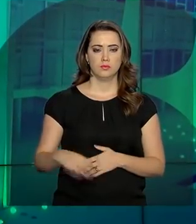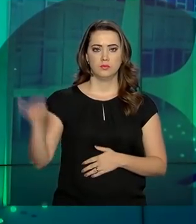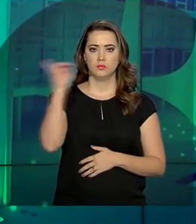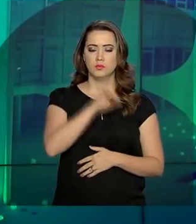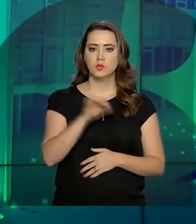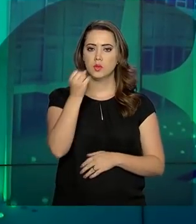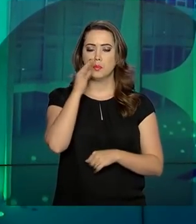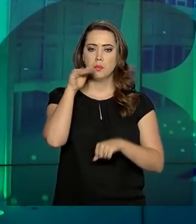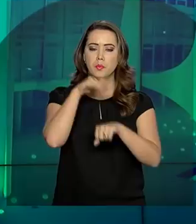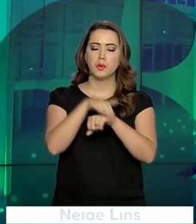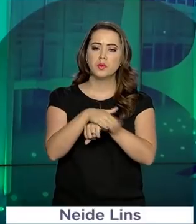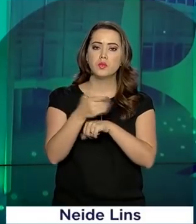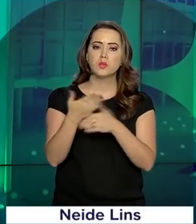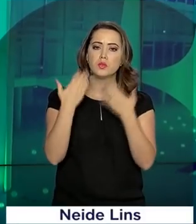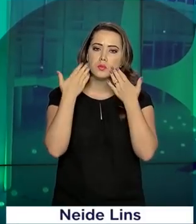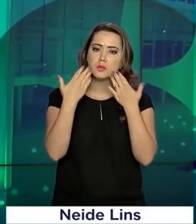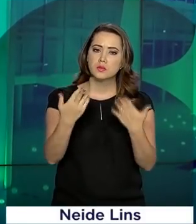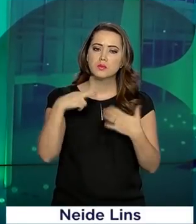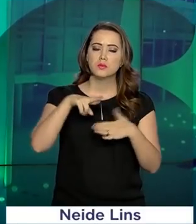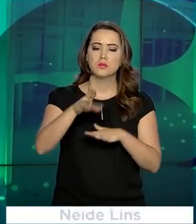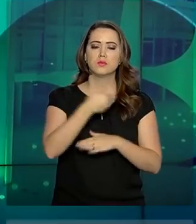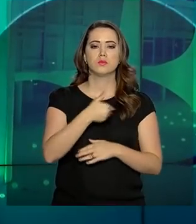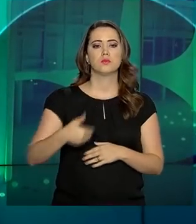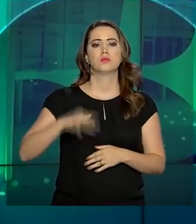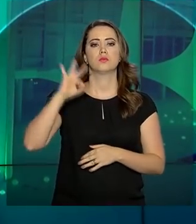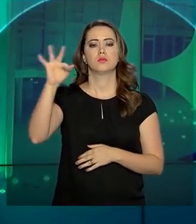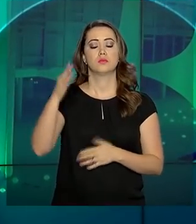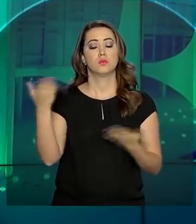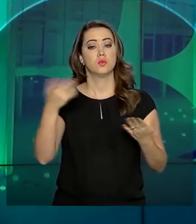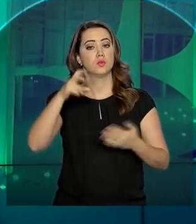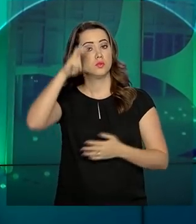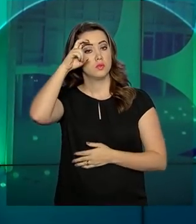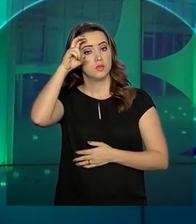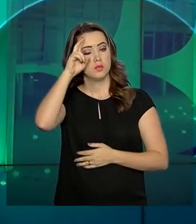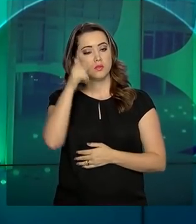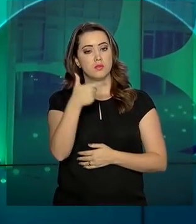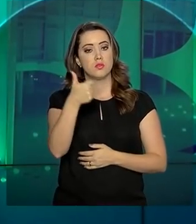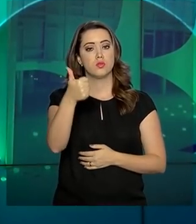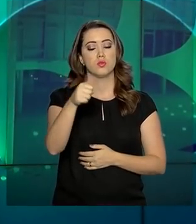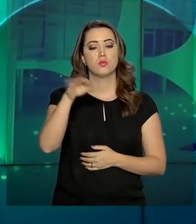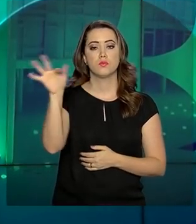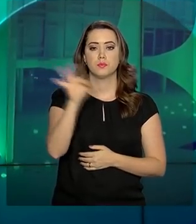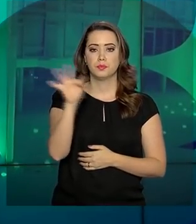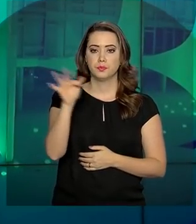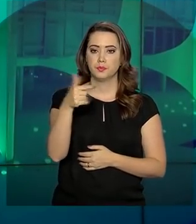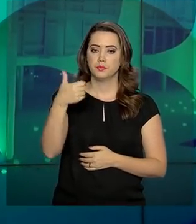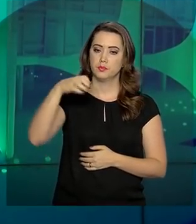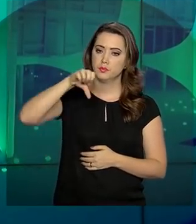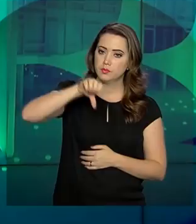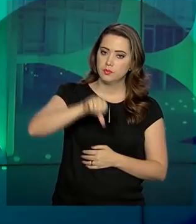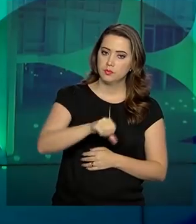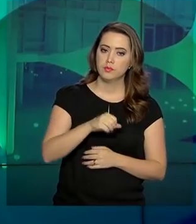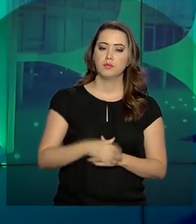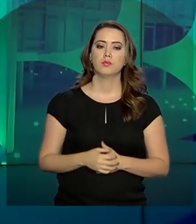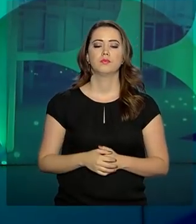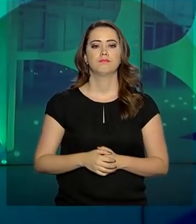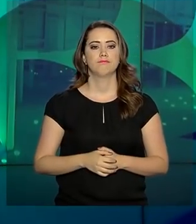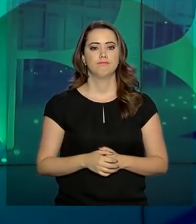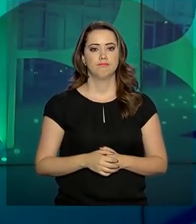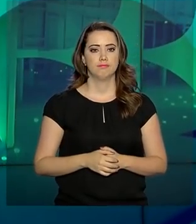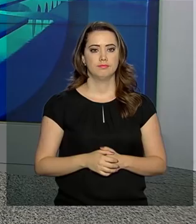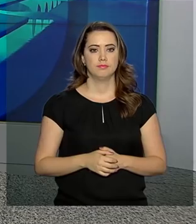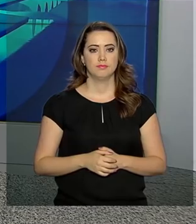Olá, boa noite. No ar as notícias do Governo Federal desta quinta-feira, 21 de fevereiro de